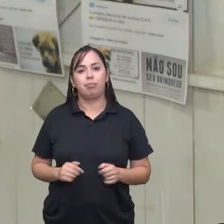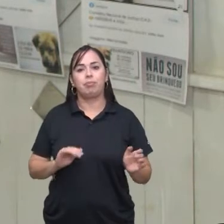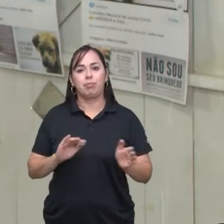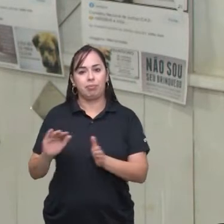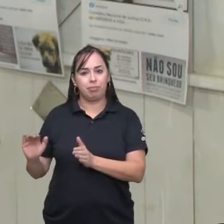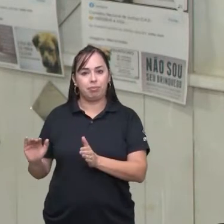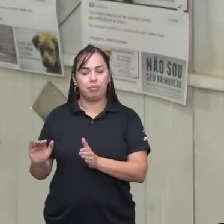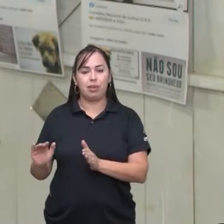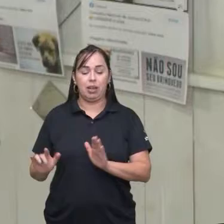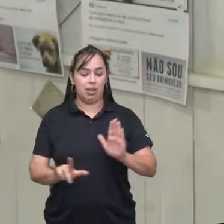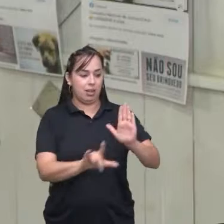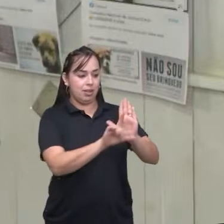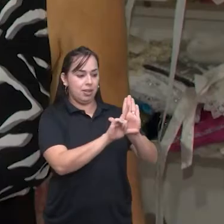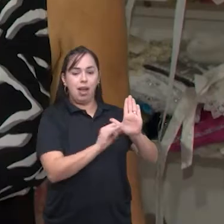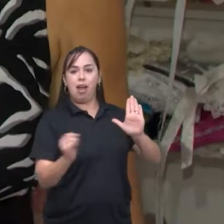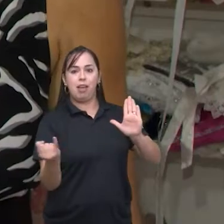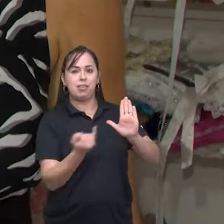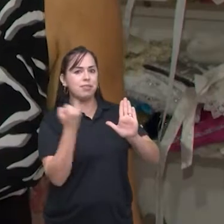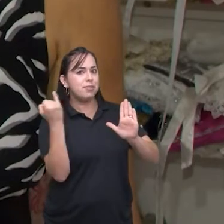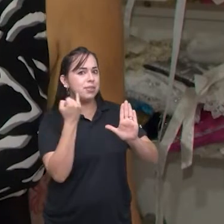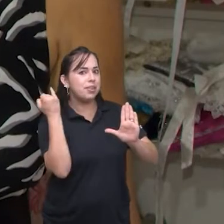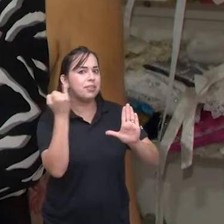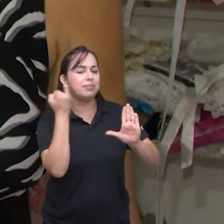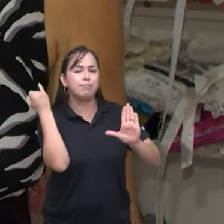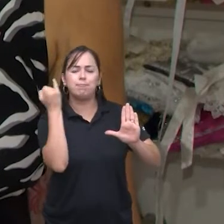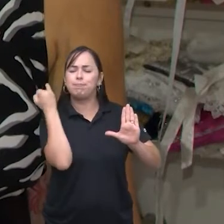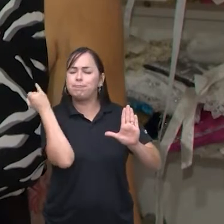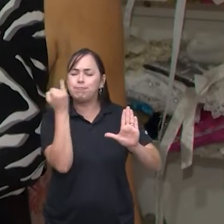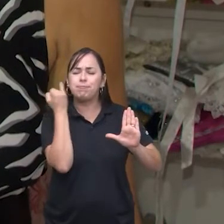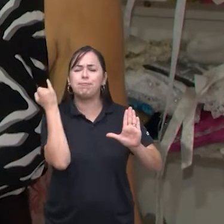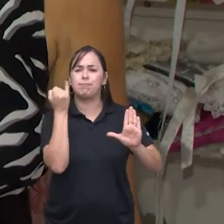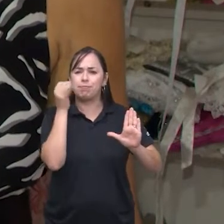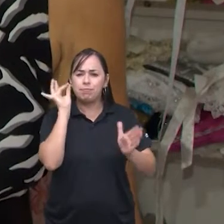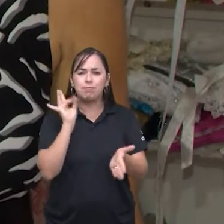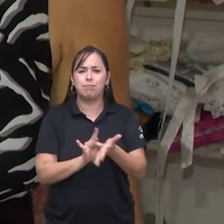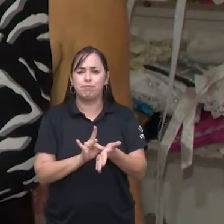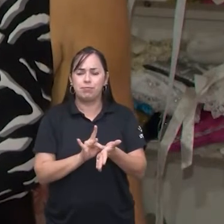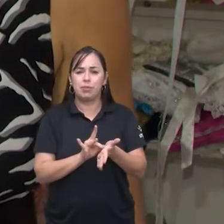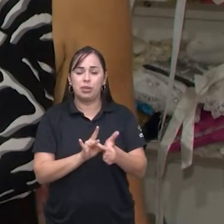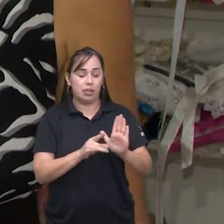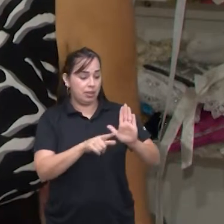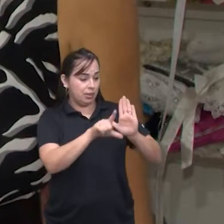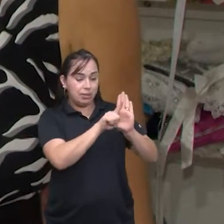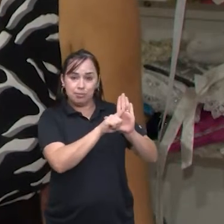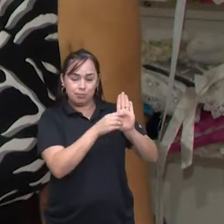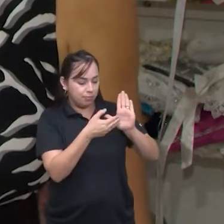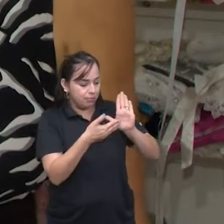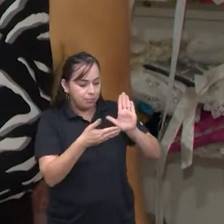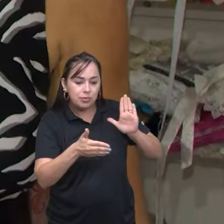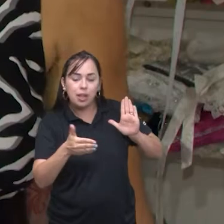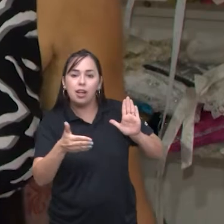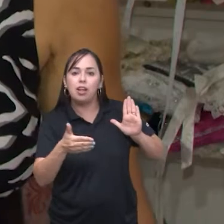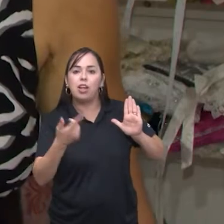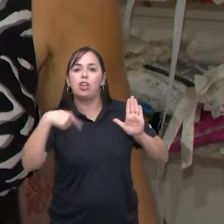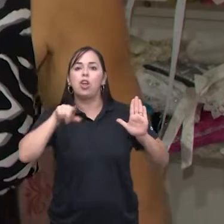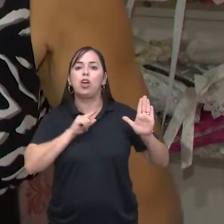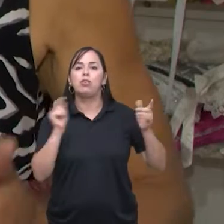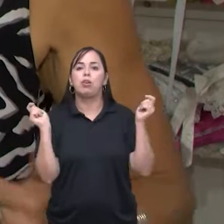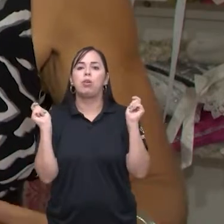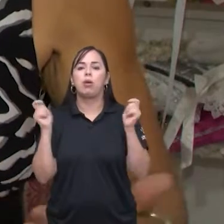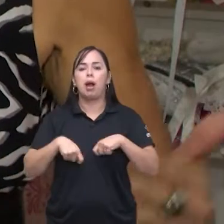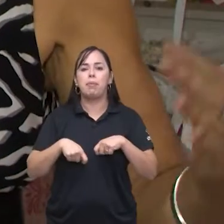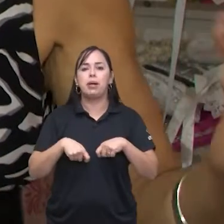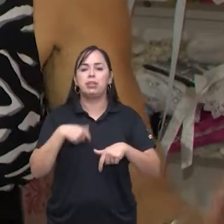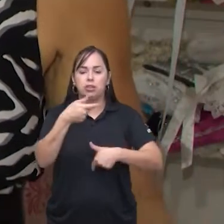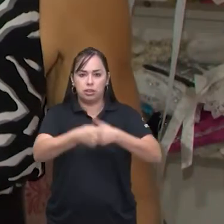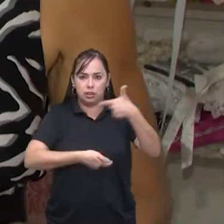causam dor para o animal. A criação, né, de leis é importantíssimo, gente. É importantíssimo mesmo, porque é a partir